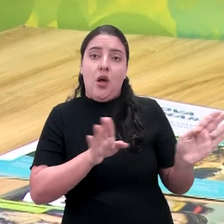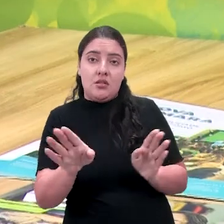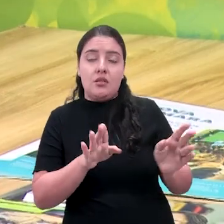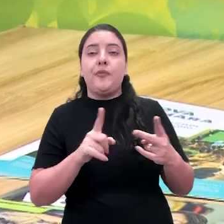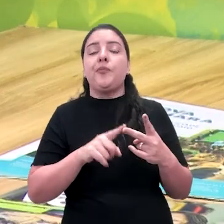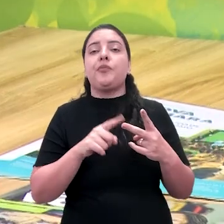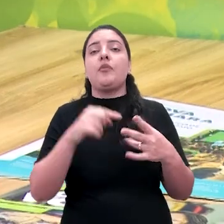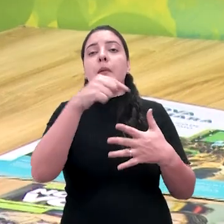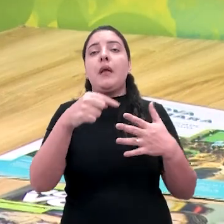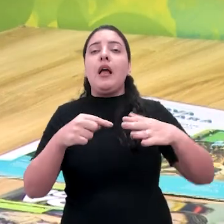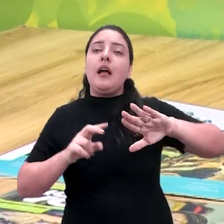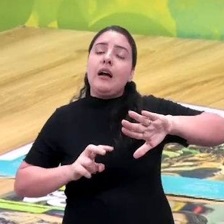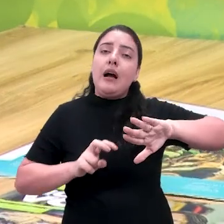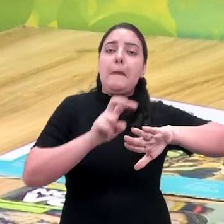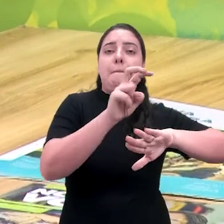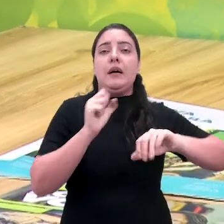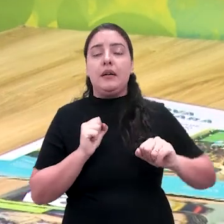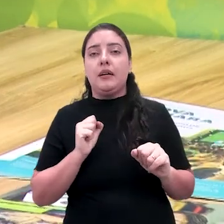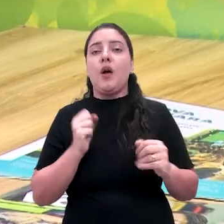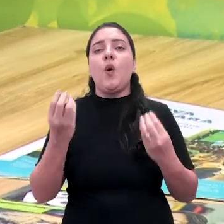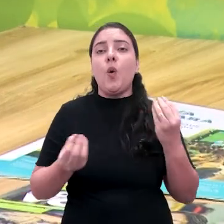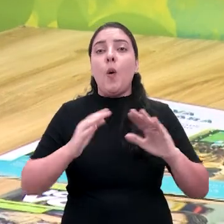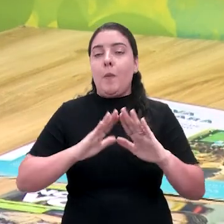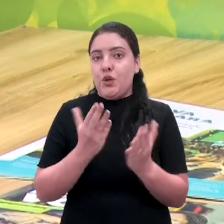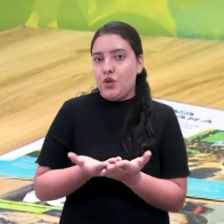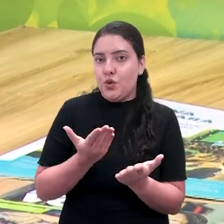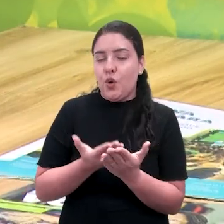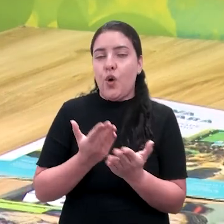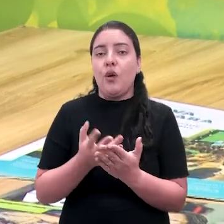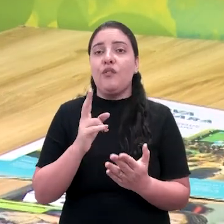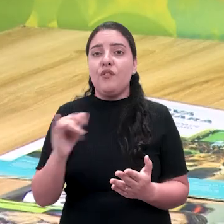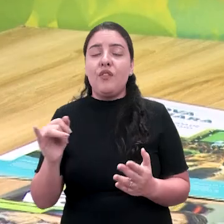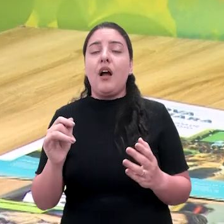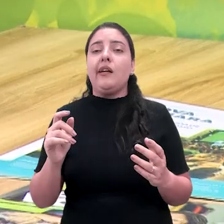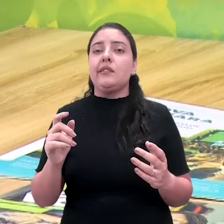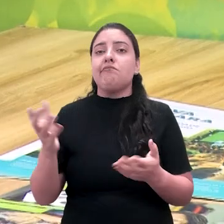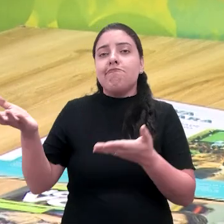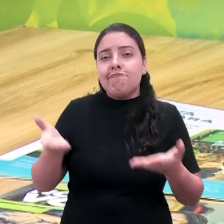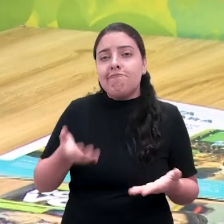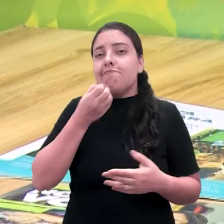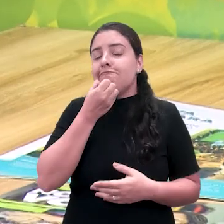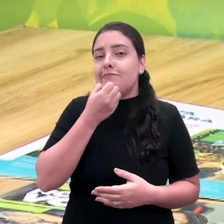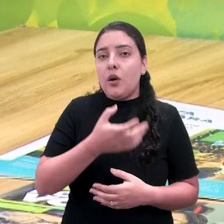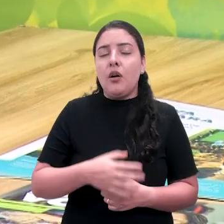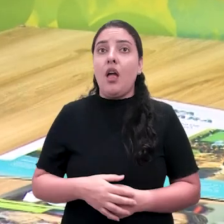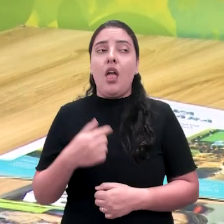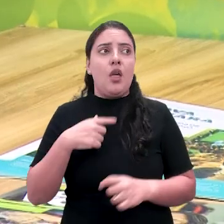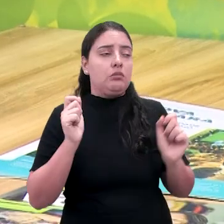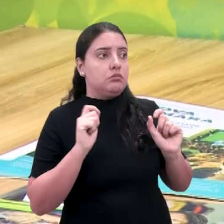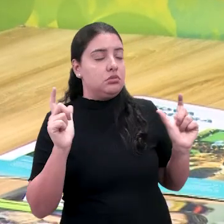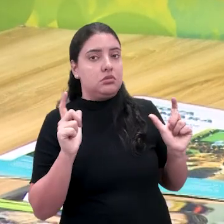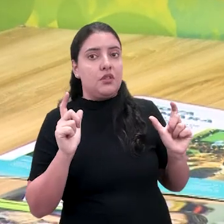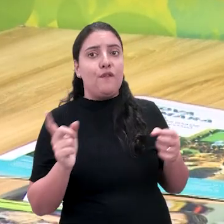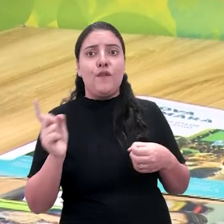vamos ver quais são as rampas que tem que pra fazer, vamos ver como é que a escola pode Isso é tão bom, né? te receber melhor. Eu fiquei em choque, eu